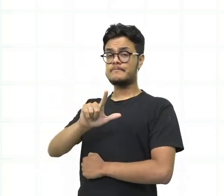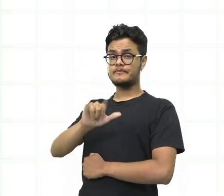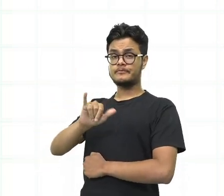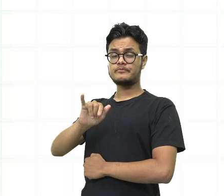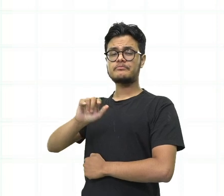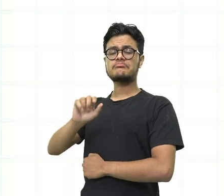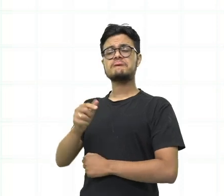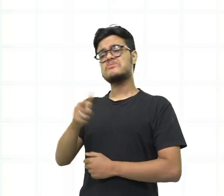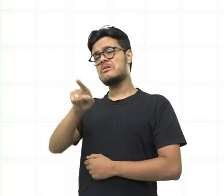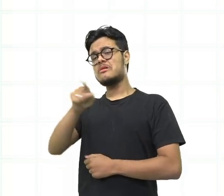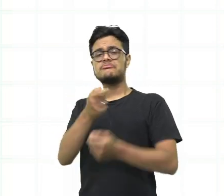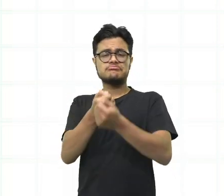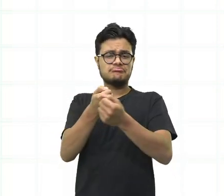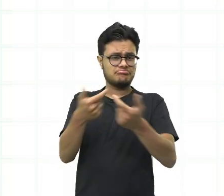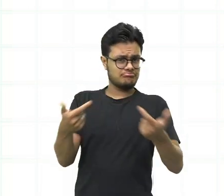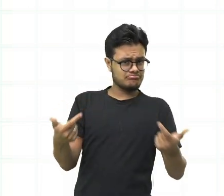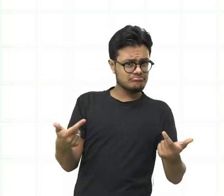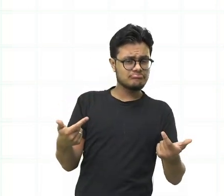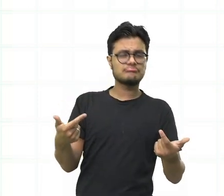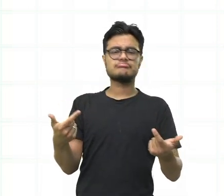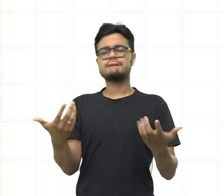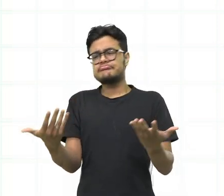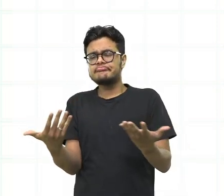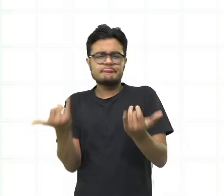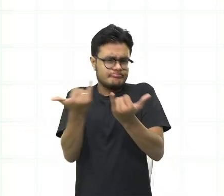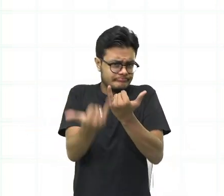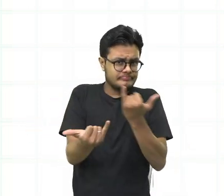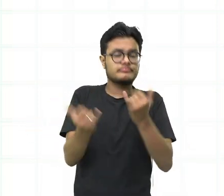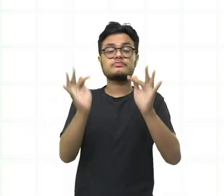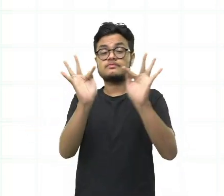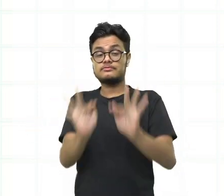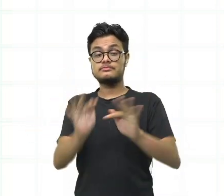modo feliz, com felicidade.